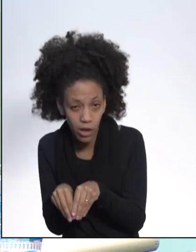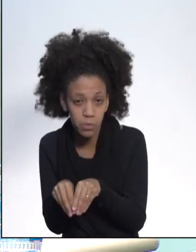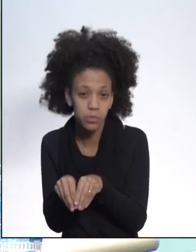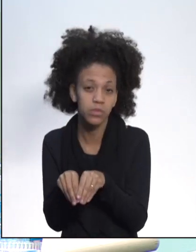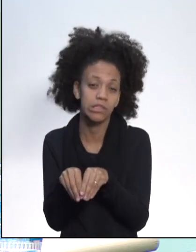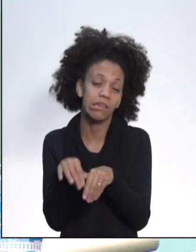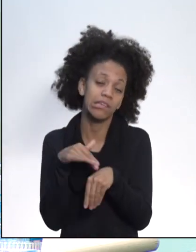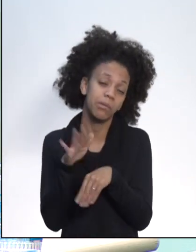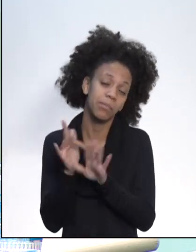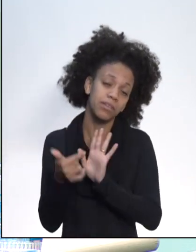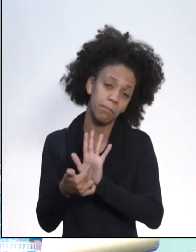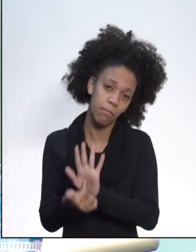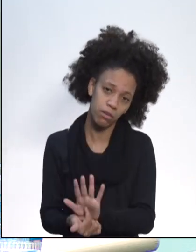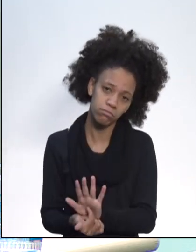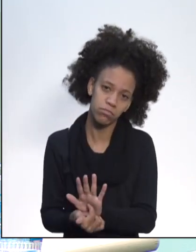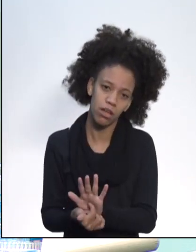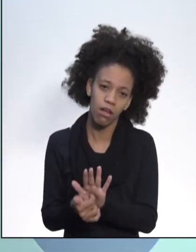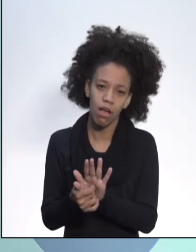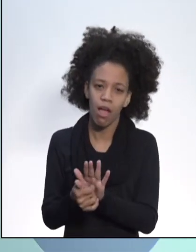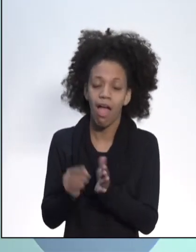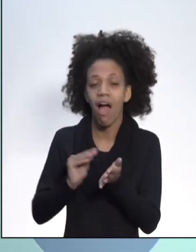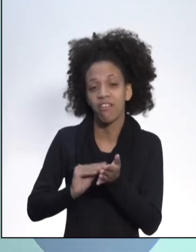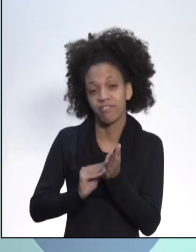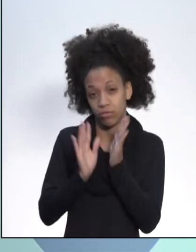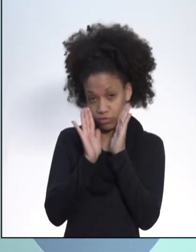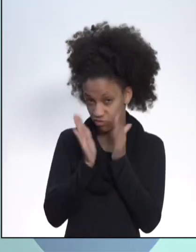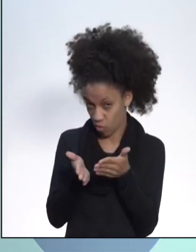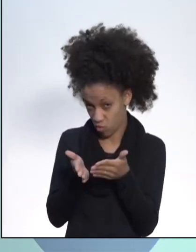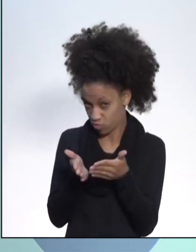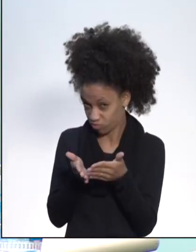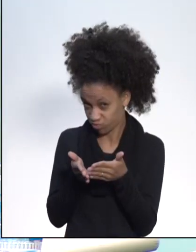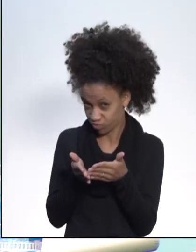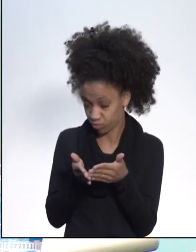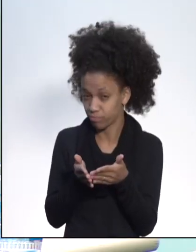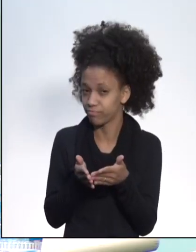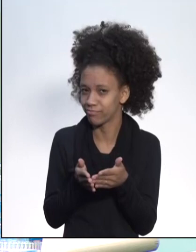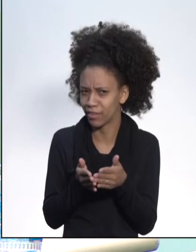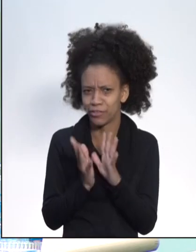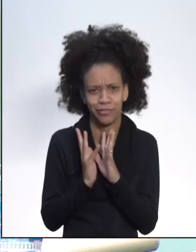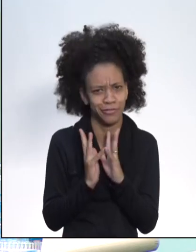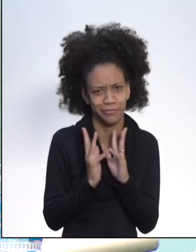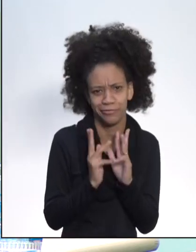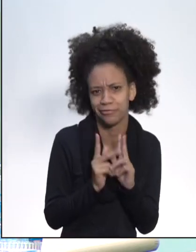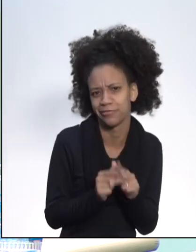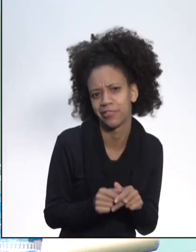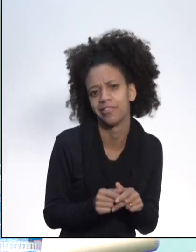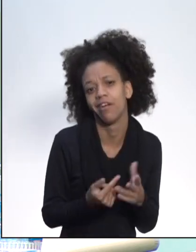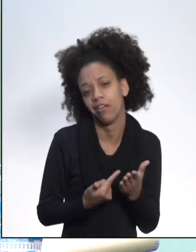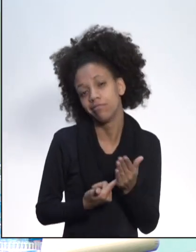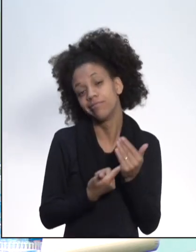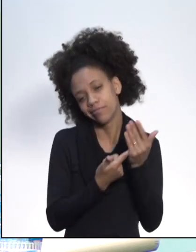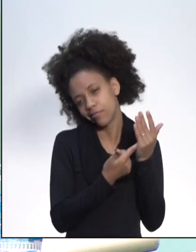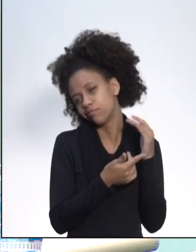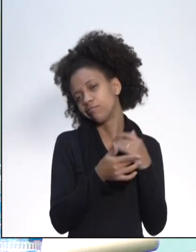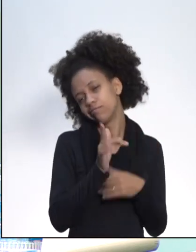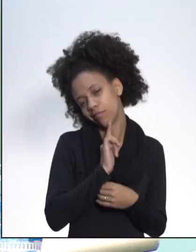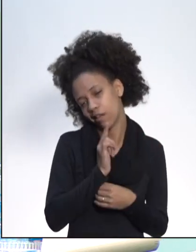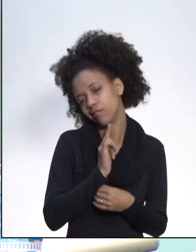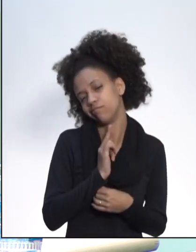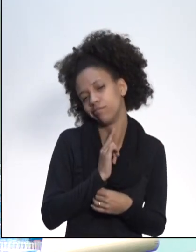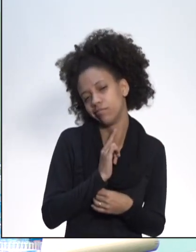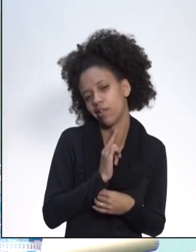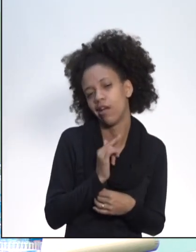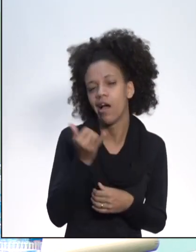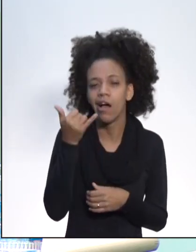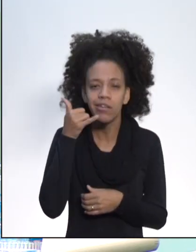mais aparece é o foco. Acho que de todos. Com tanta tecnologia que nós temos, com